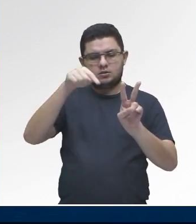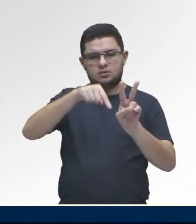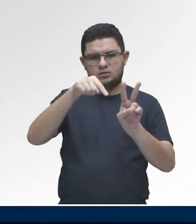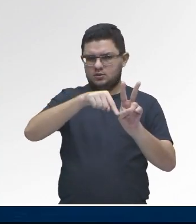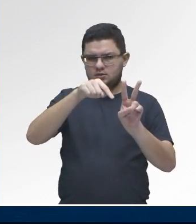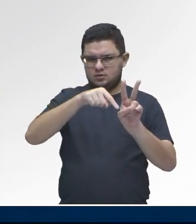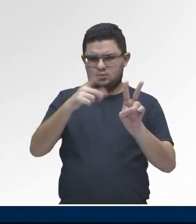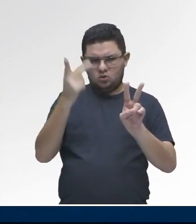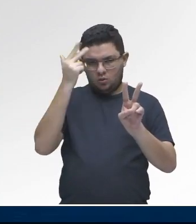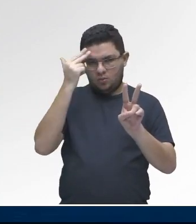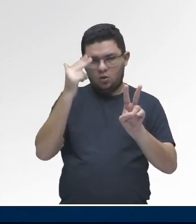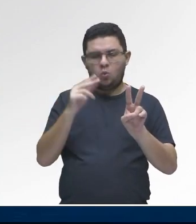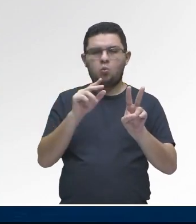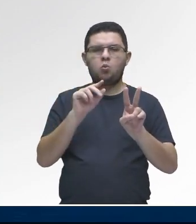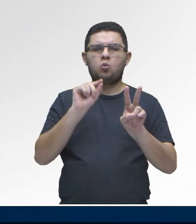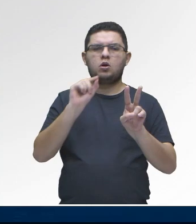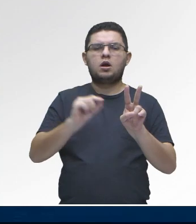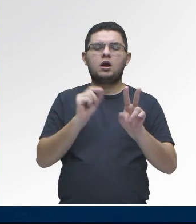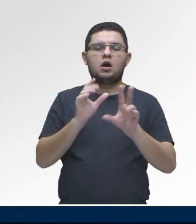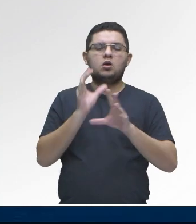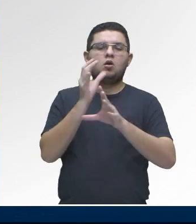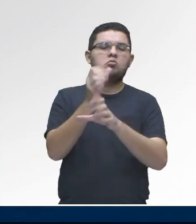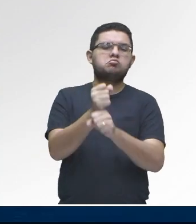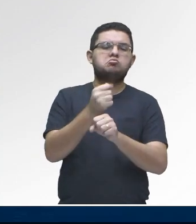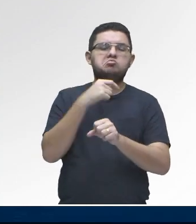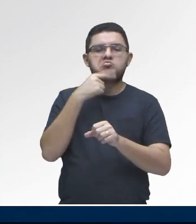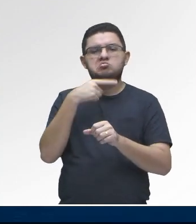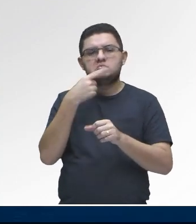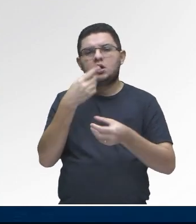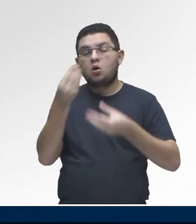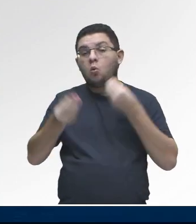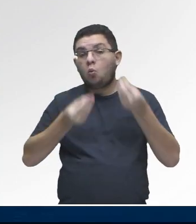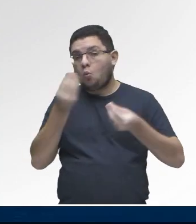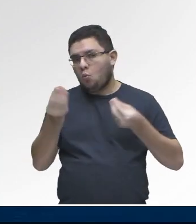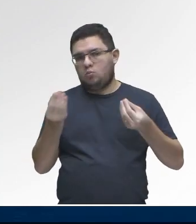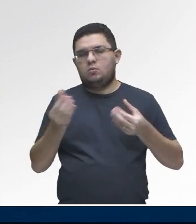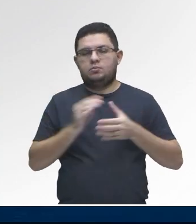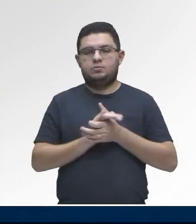nós vamos fazer o seguinte. Nós temos em cima